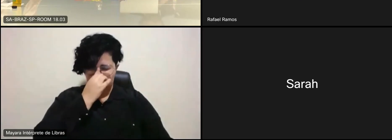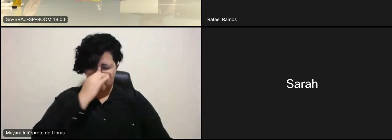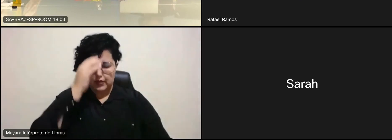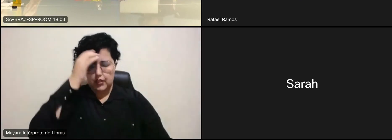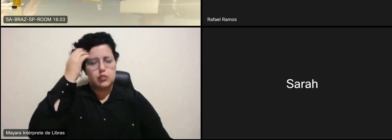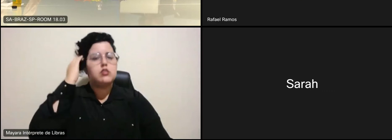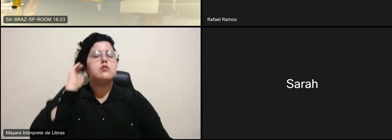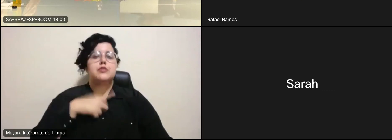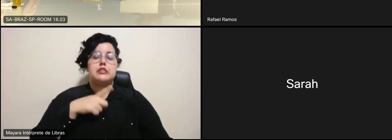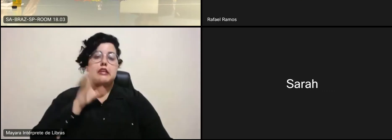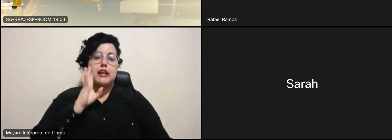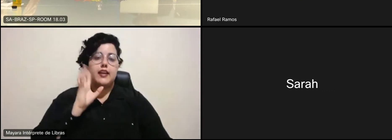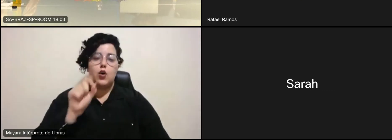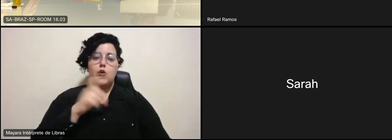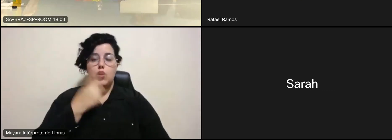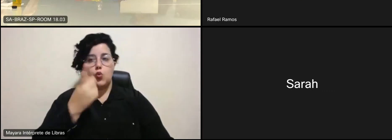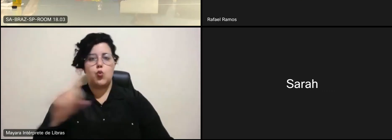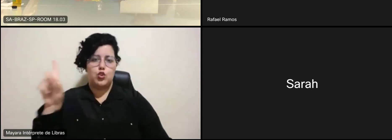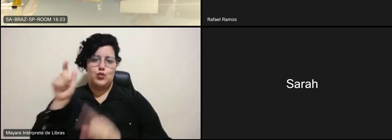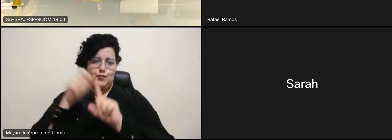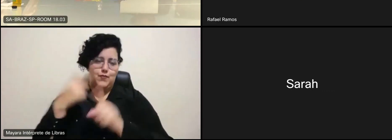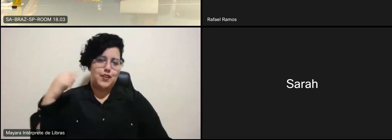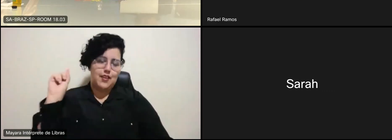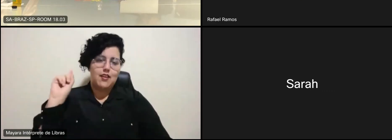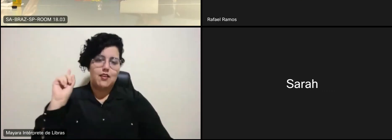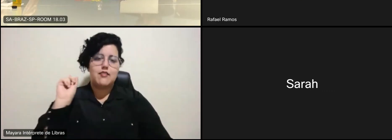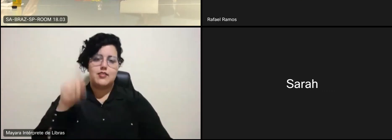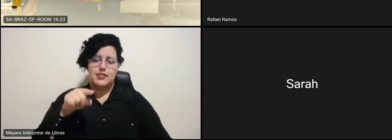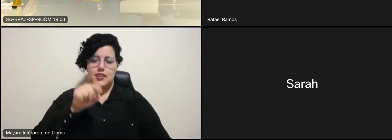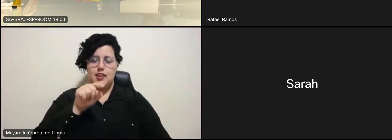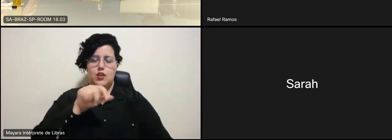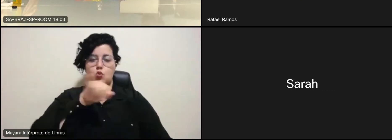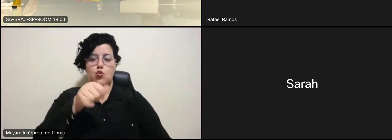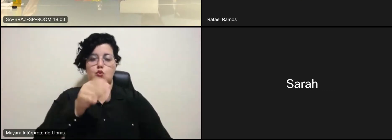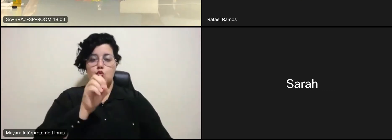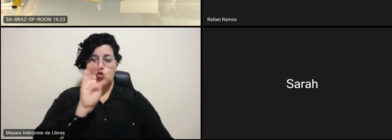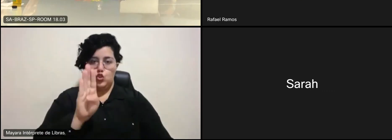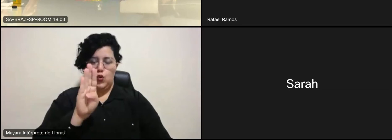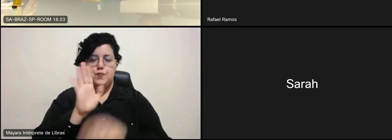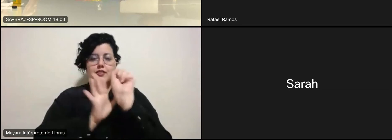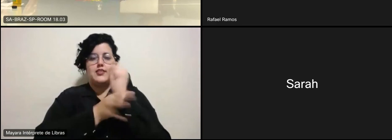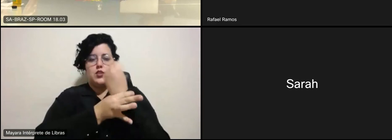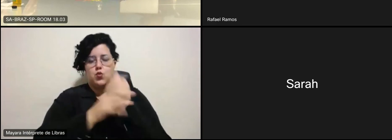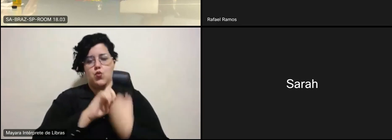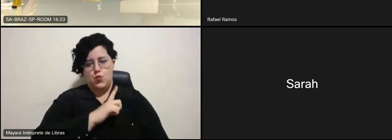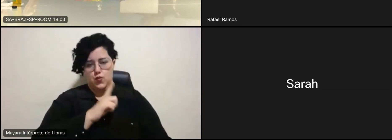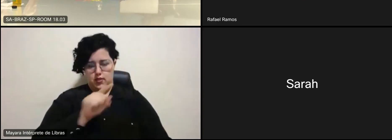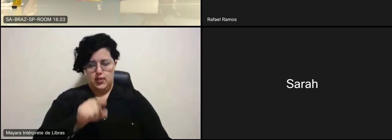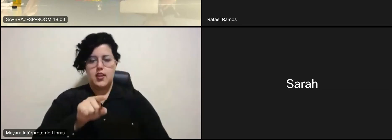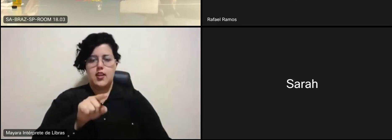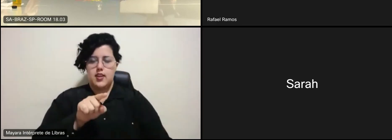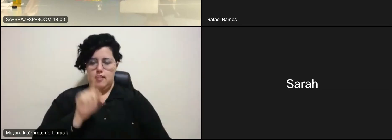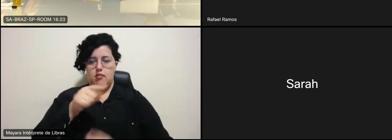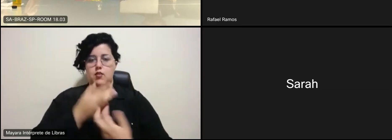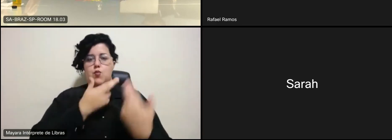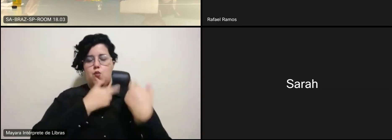uma ação legal que está acontecendo neste momento é o Jovem Seguro. A gente, até a Luísa me mandou, que é a responsável no Instituto,